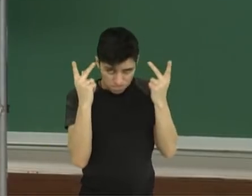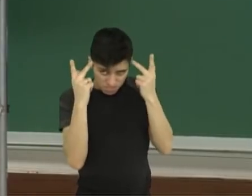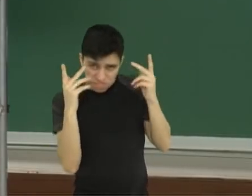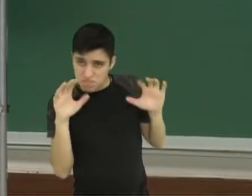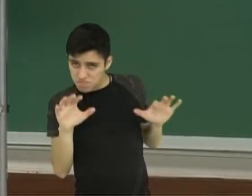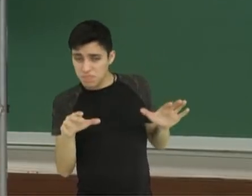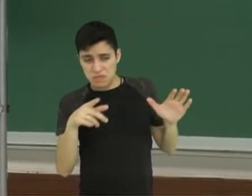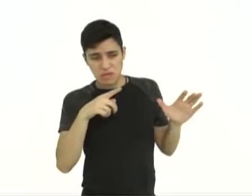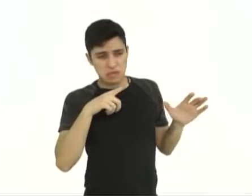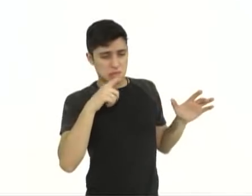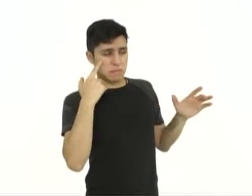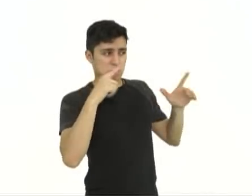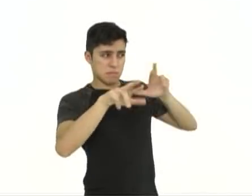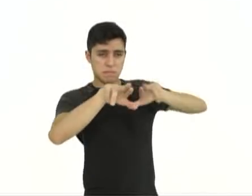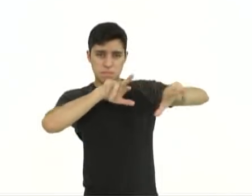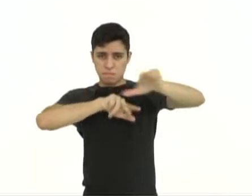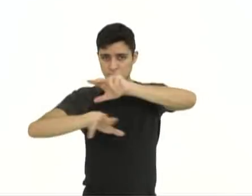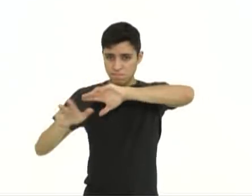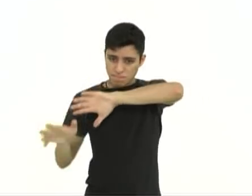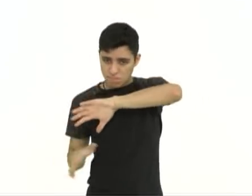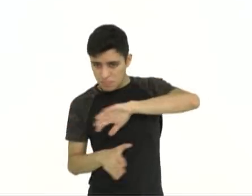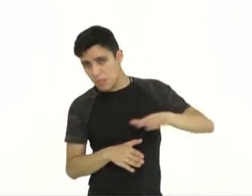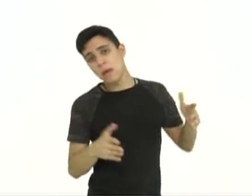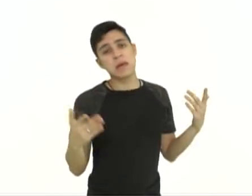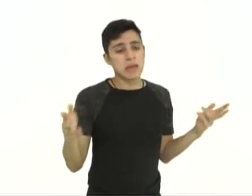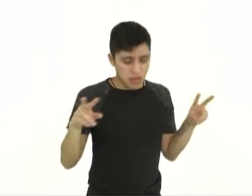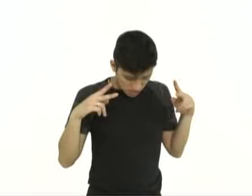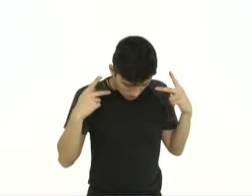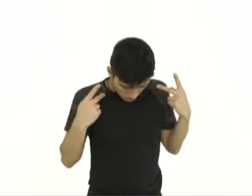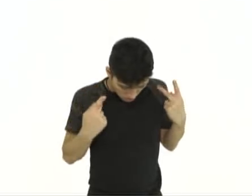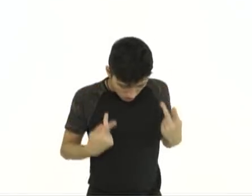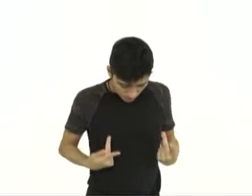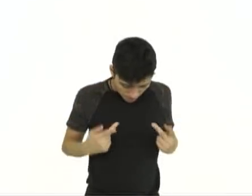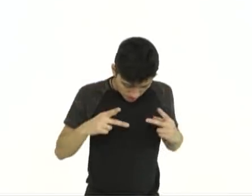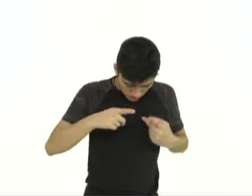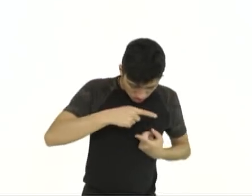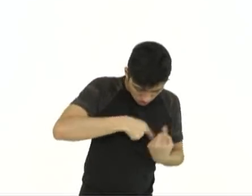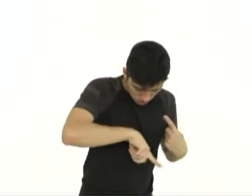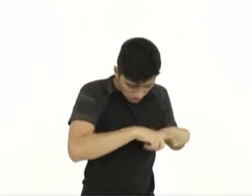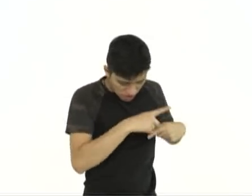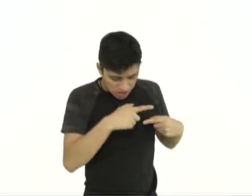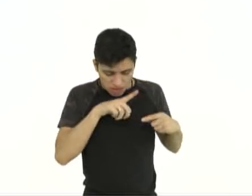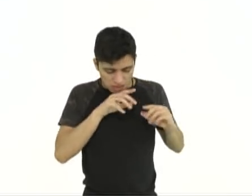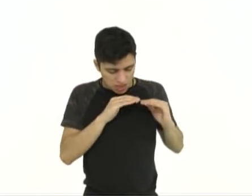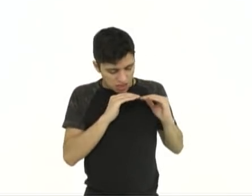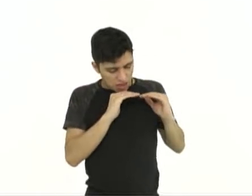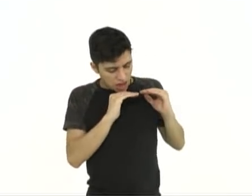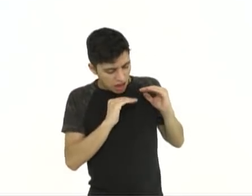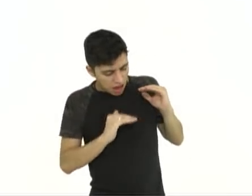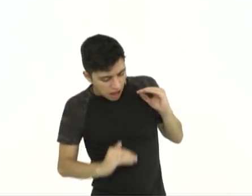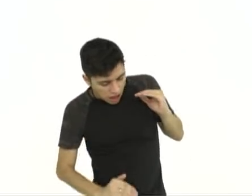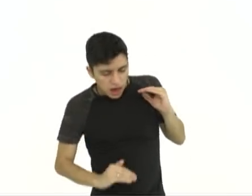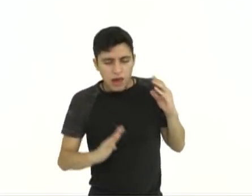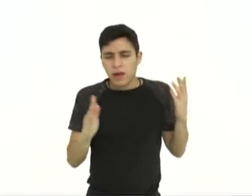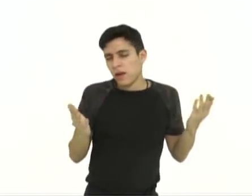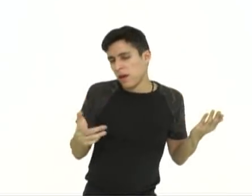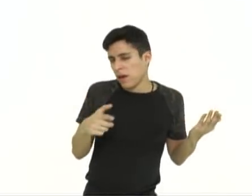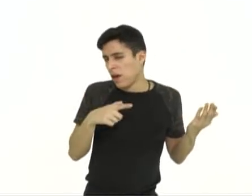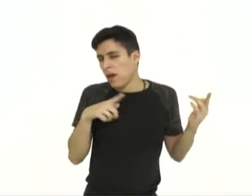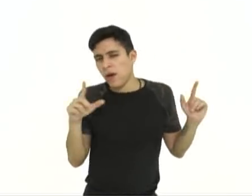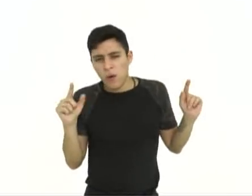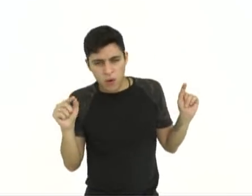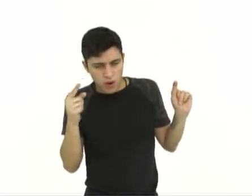Então, o organismo humano é dividido em vários níveis. Ou seja, nós temos as